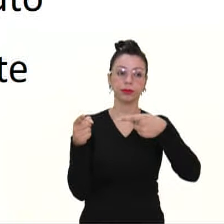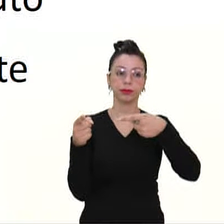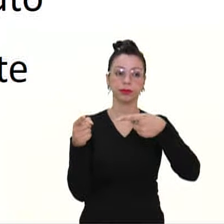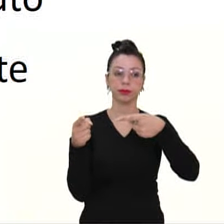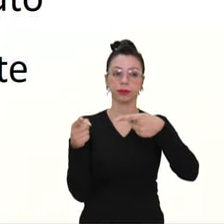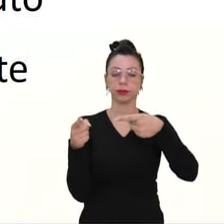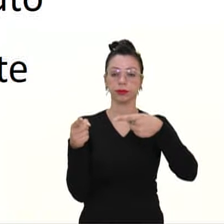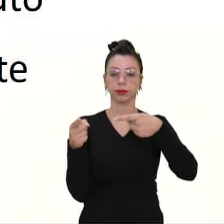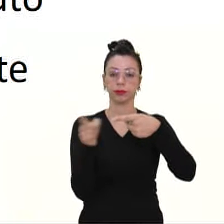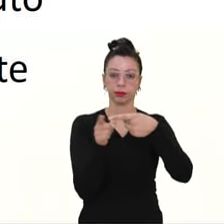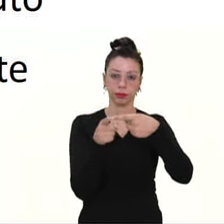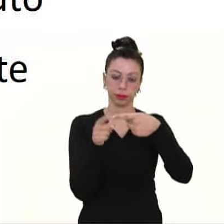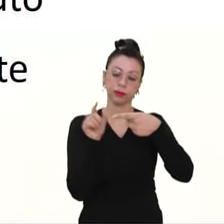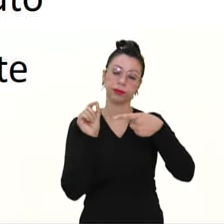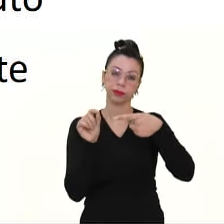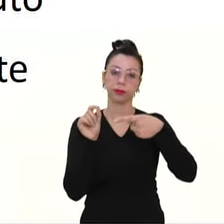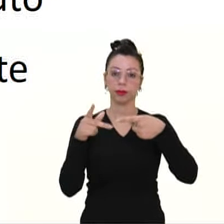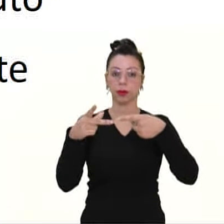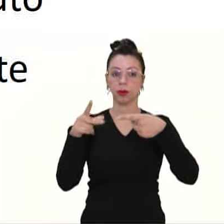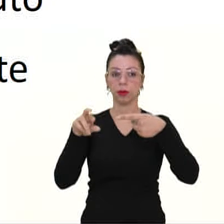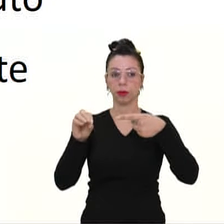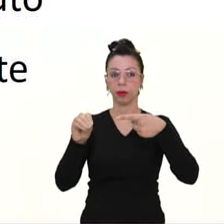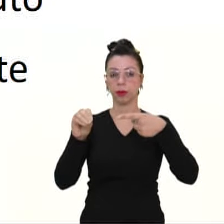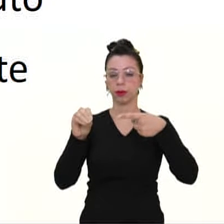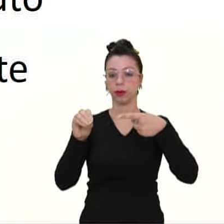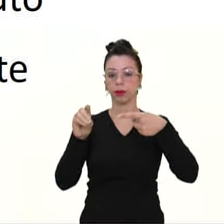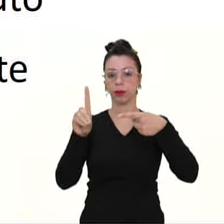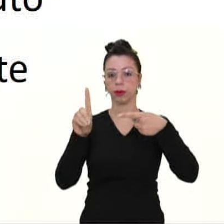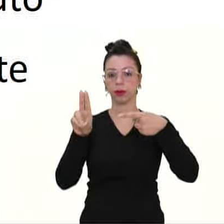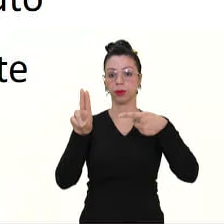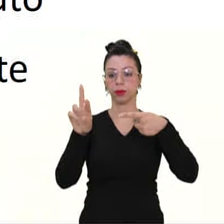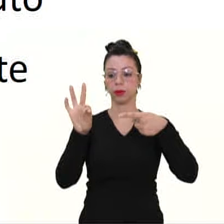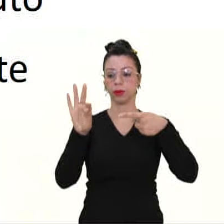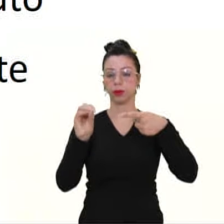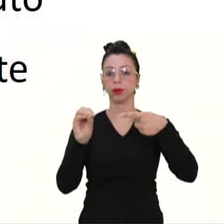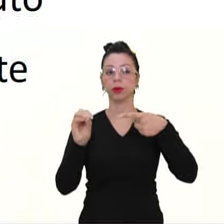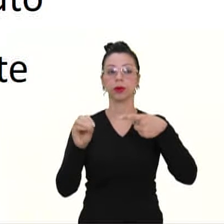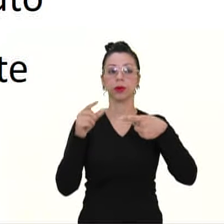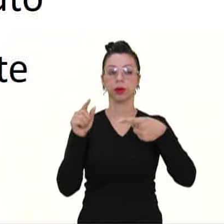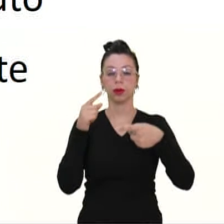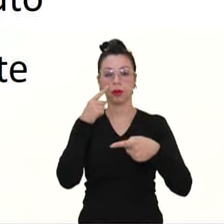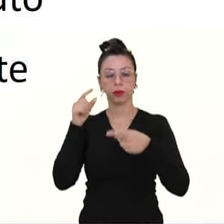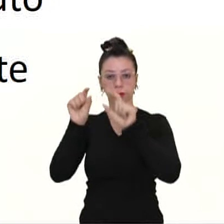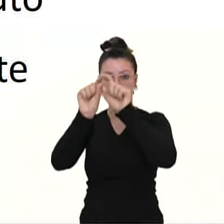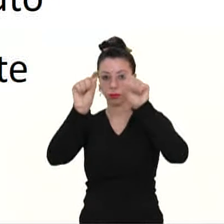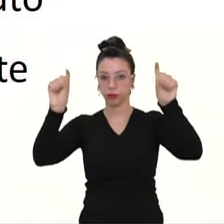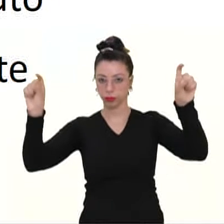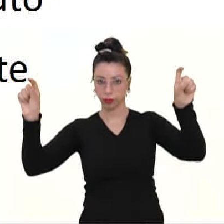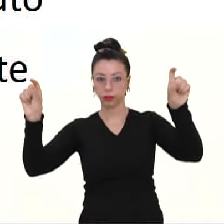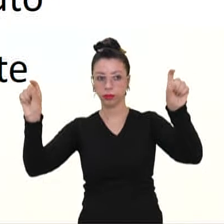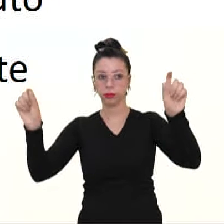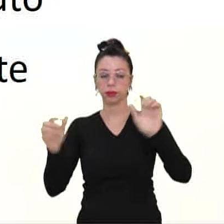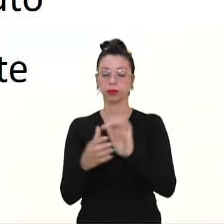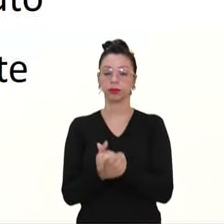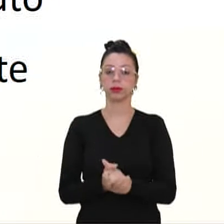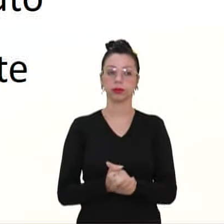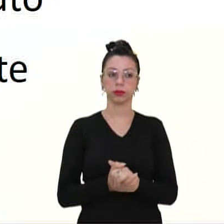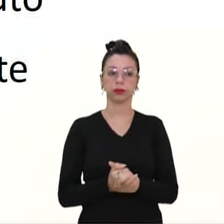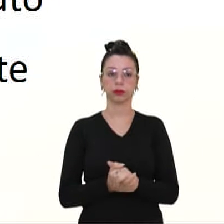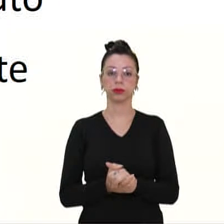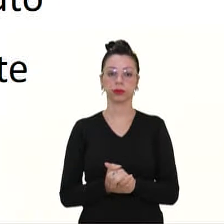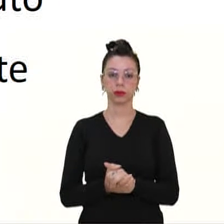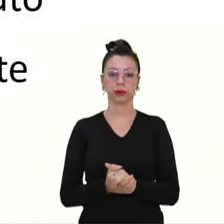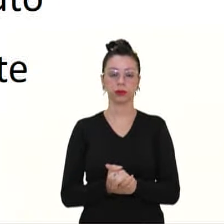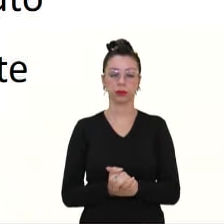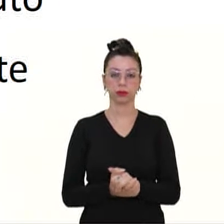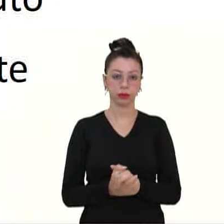a propriedade do produto, que é log, por exemplo, log de A vezes B na base C, desmembra ele, fica log de A